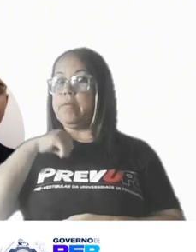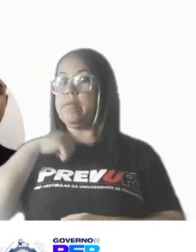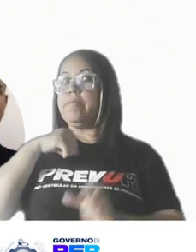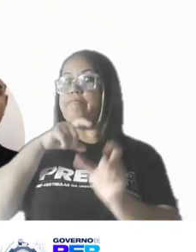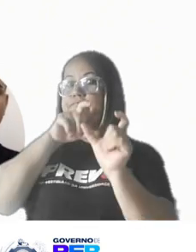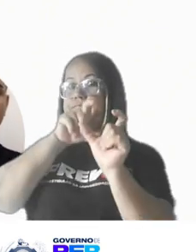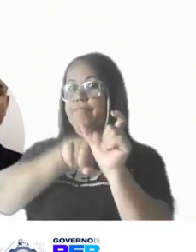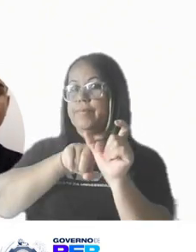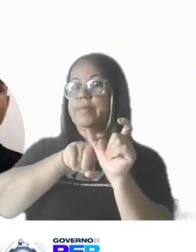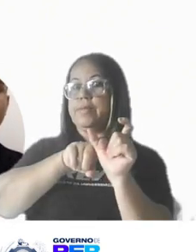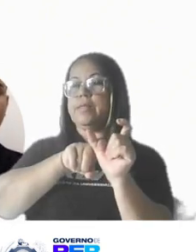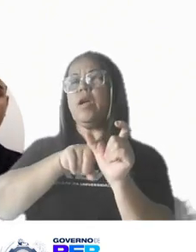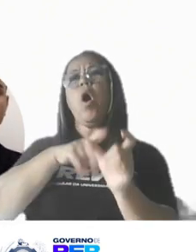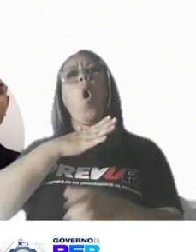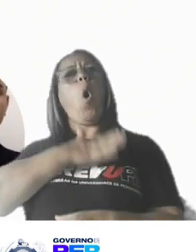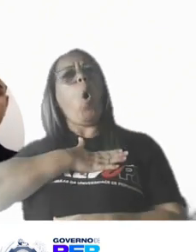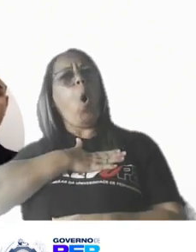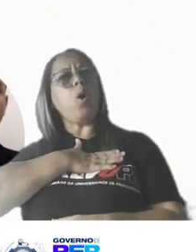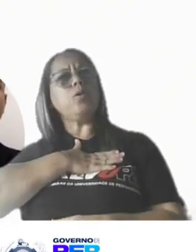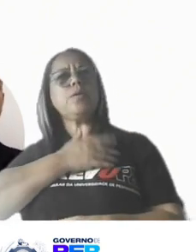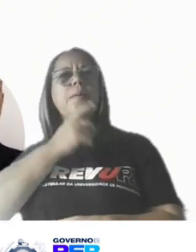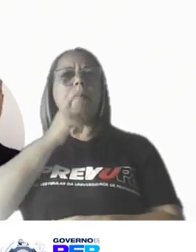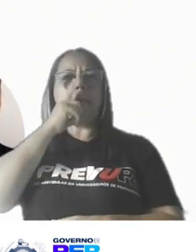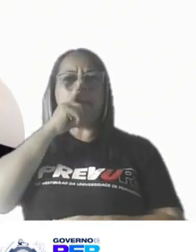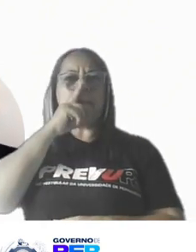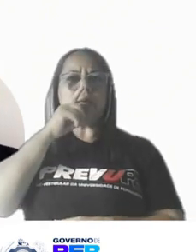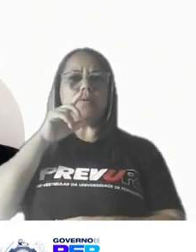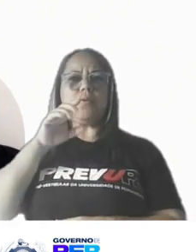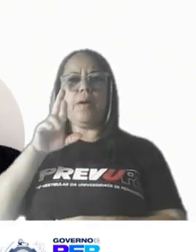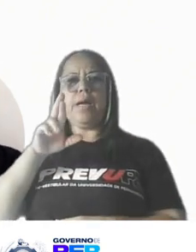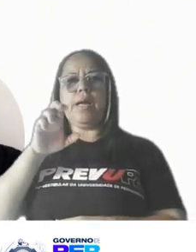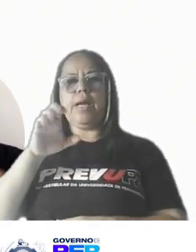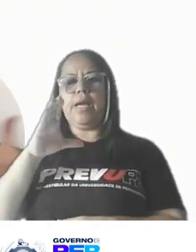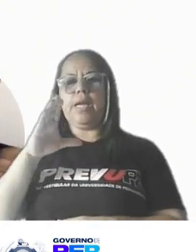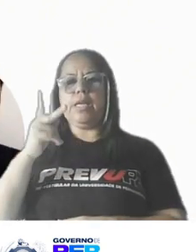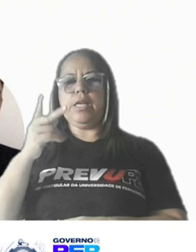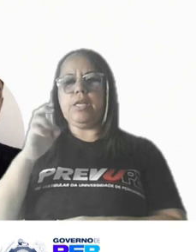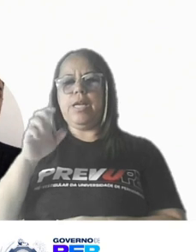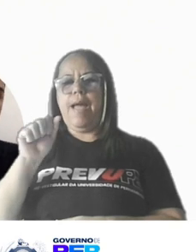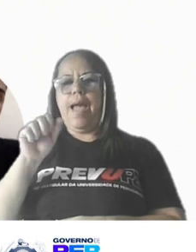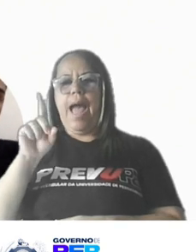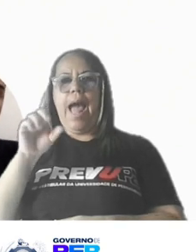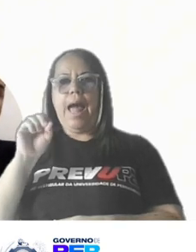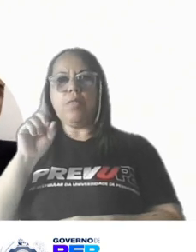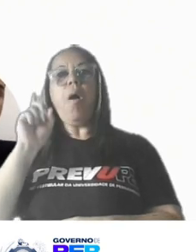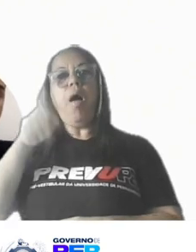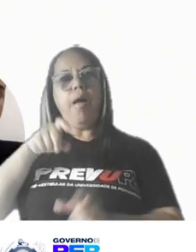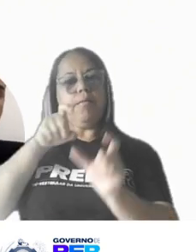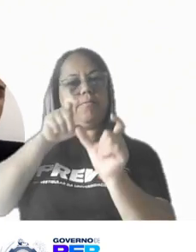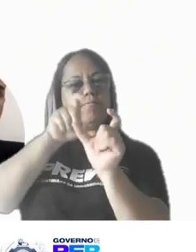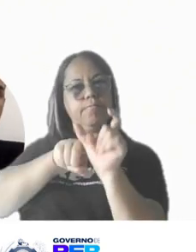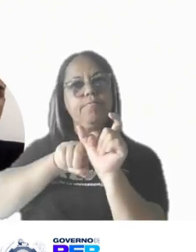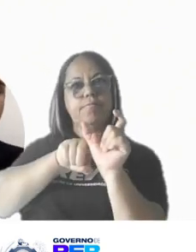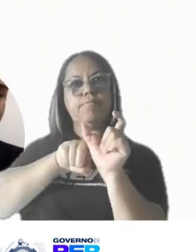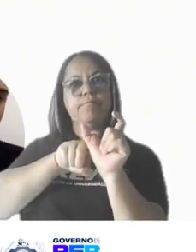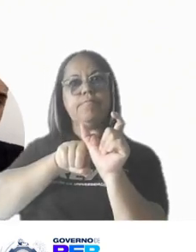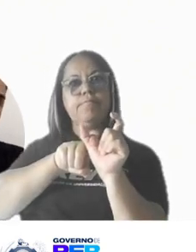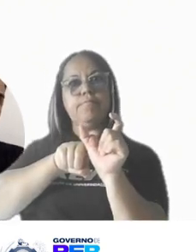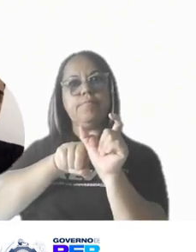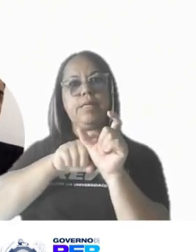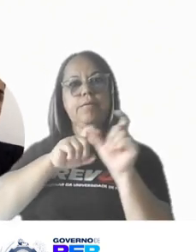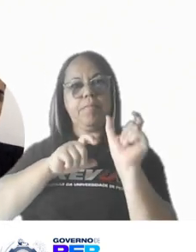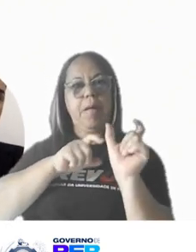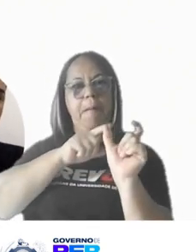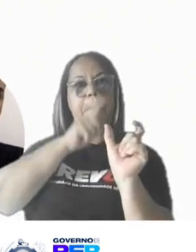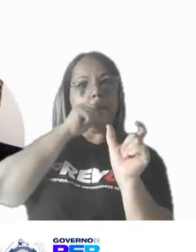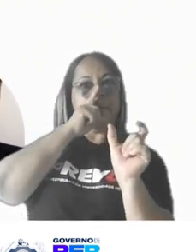de adjunto adnominal. Gosto de biscoito recheado. Esse recheado funciona como adjunto adnominal para